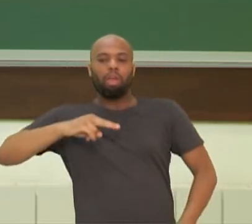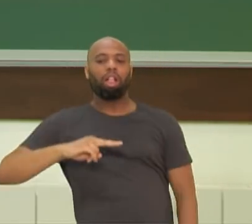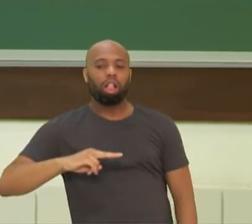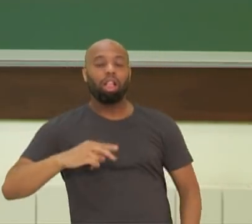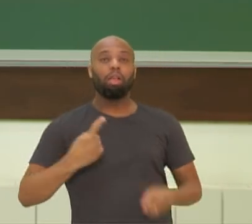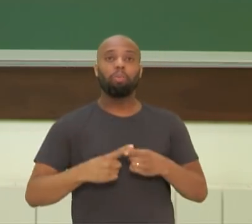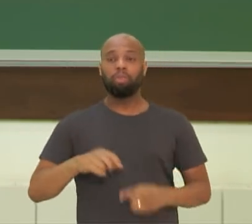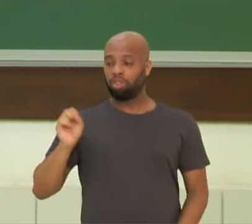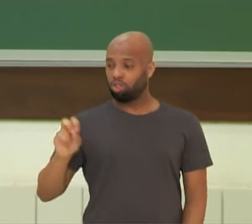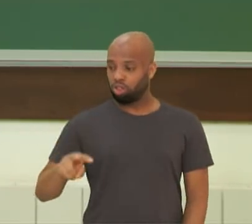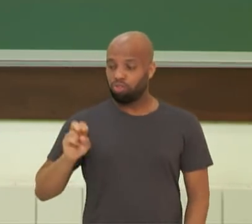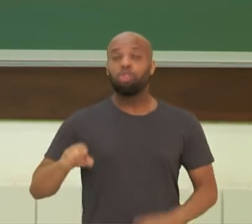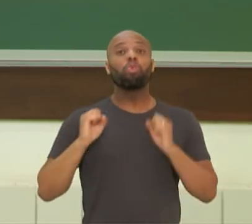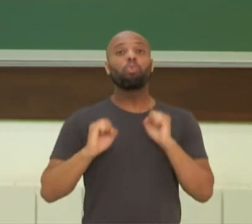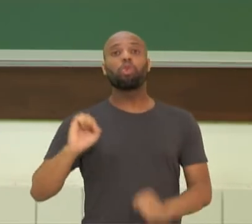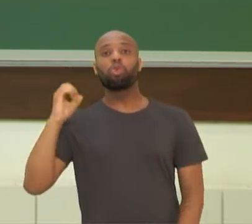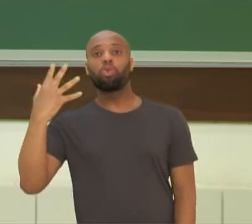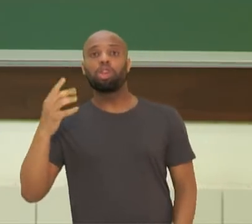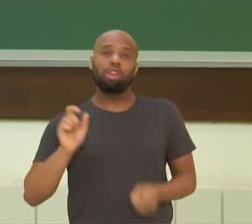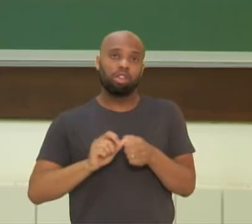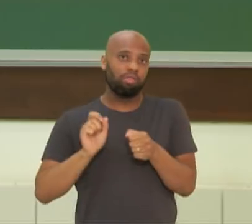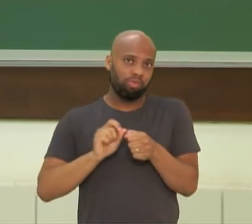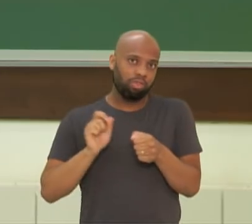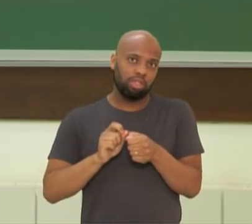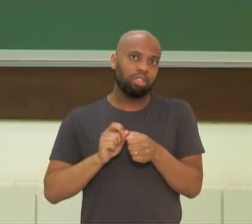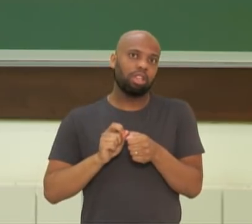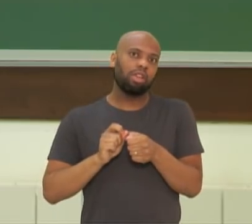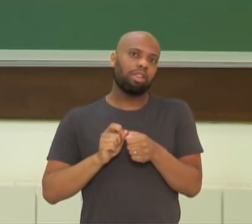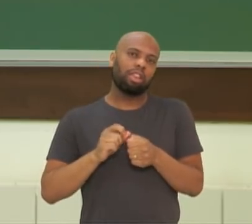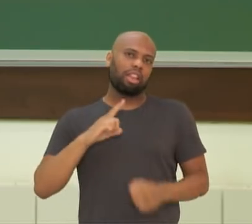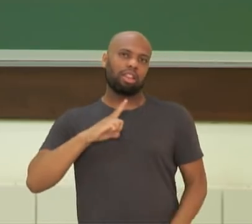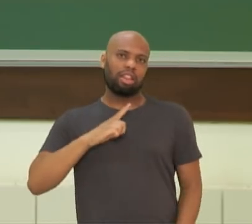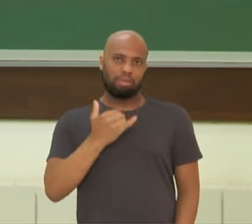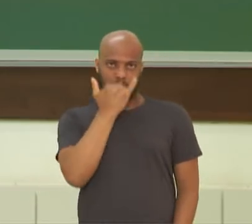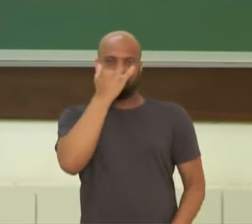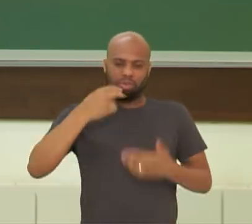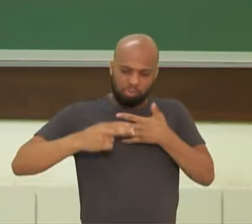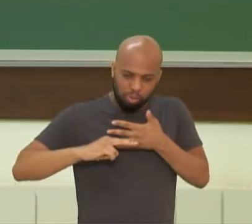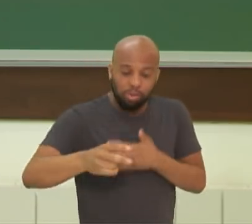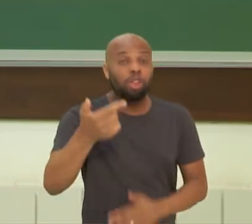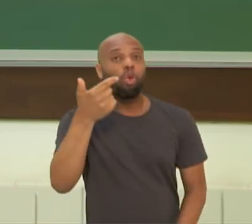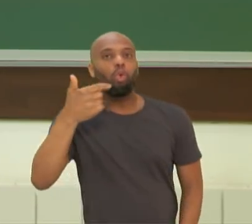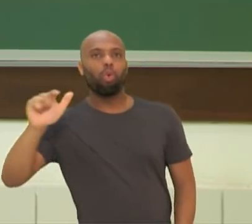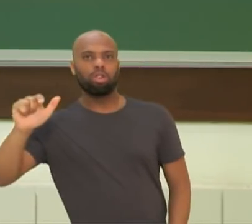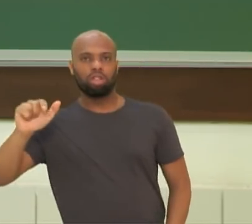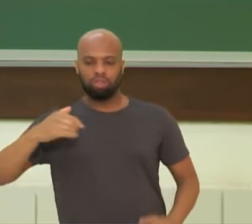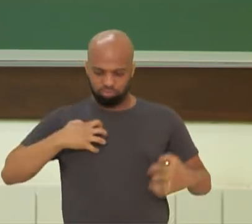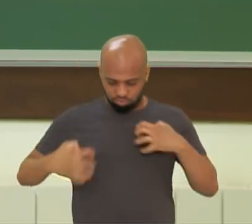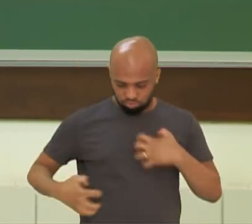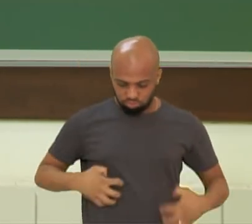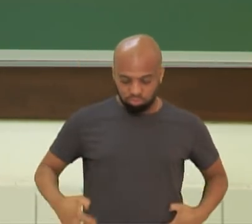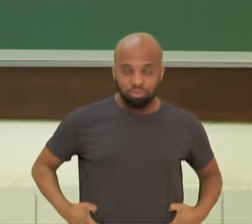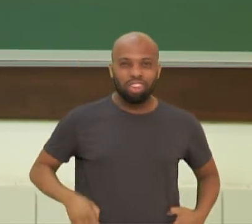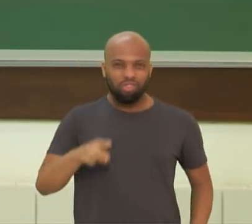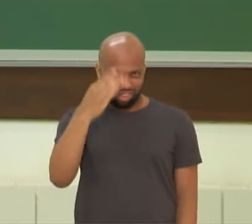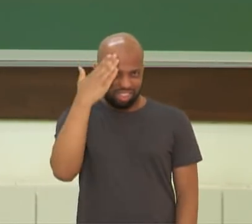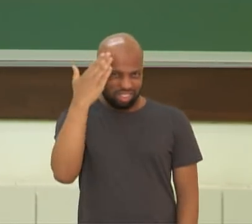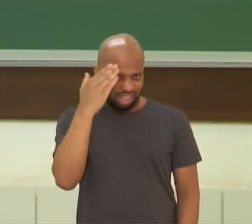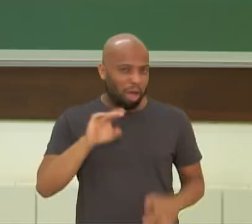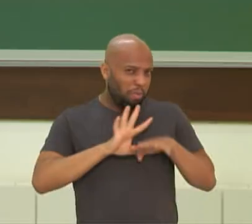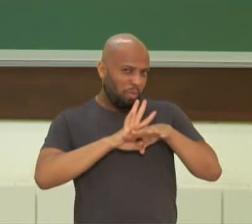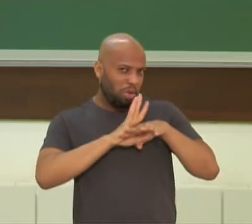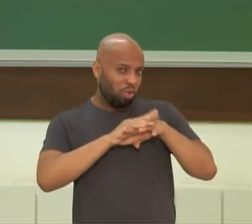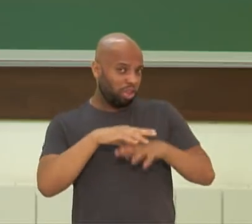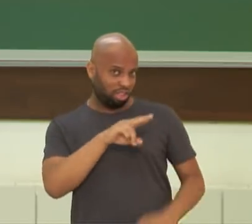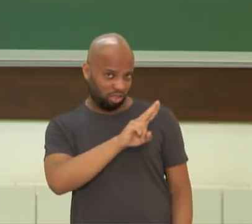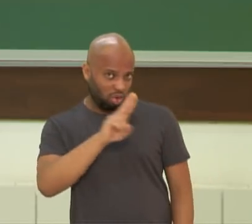vírus, ele pode sim acabar comprometendo outras glândulas do corpo. Será que você sabe que doença é